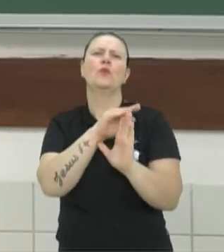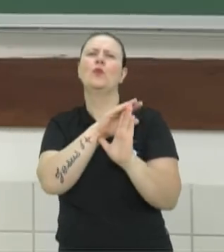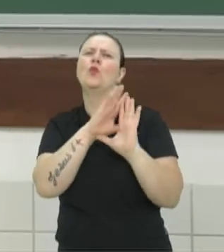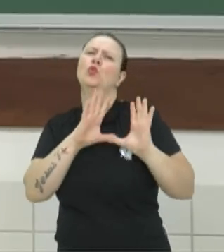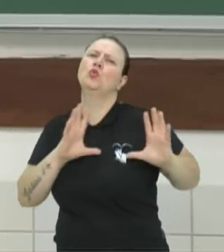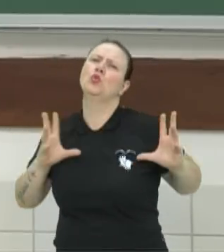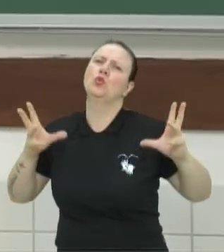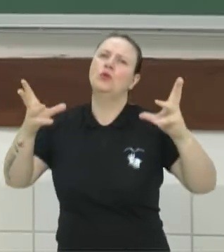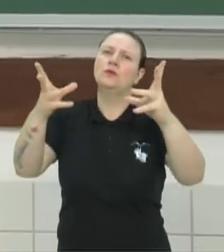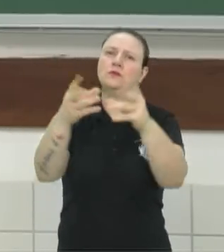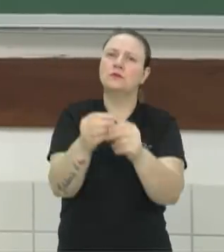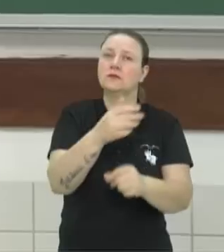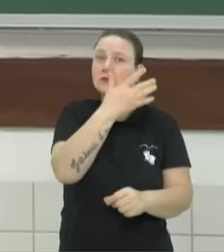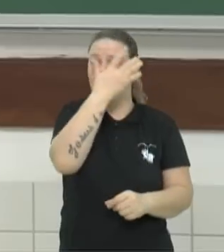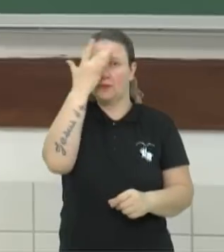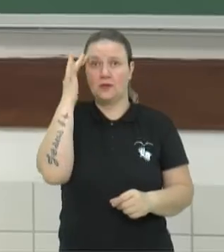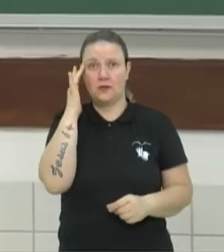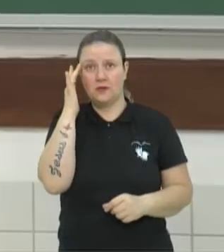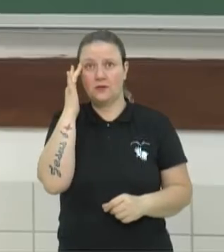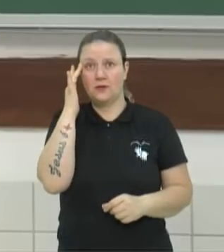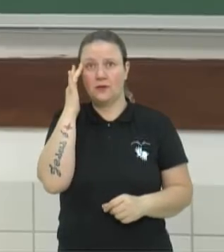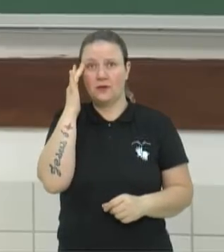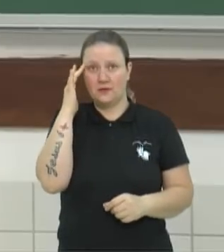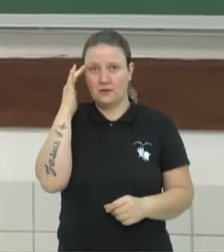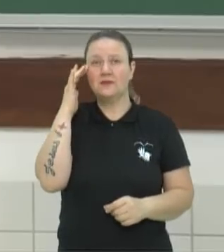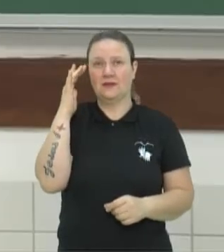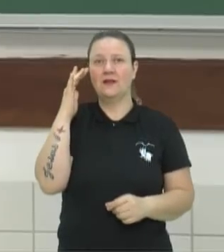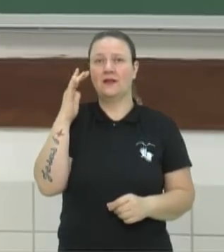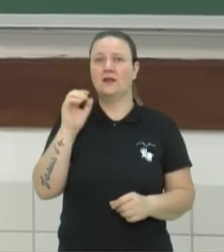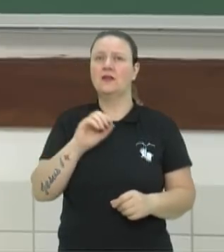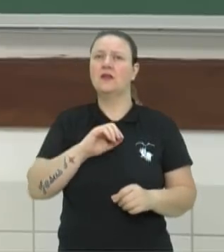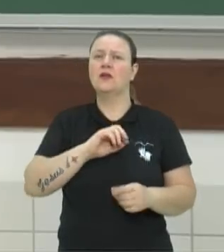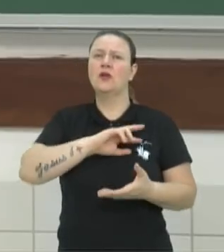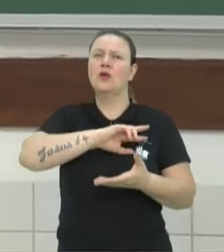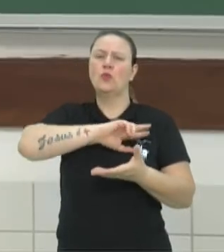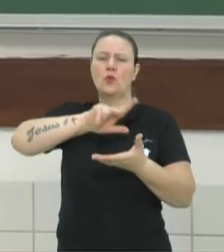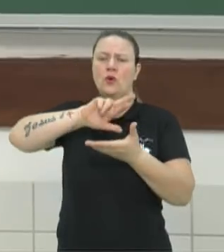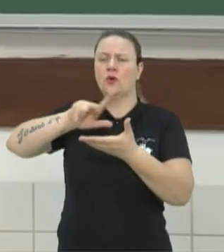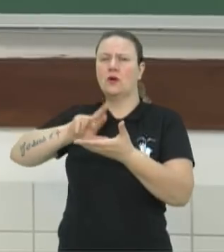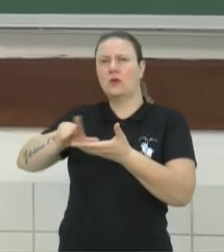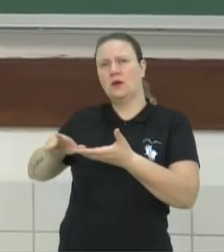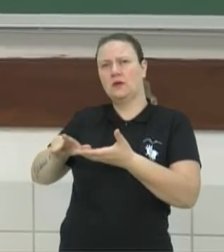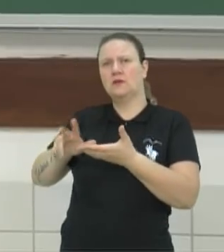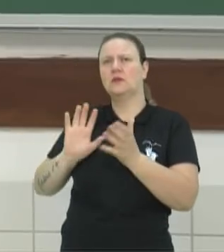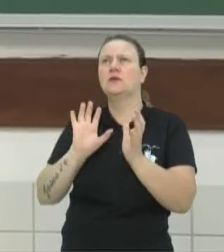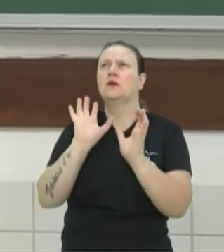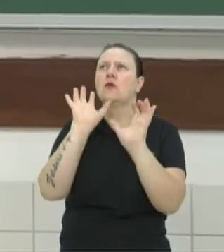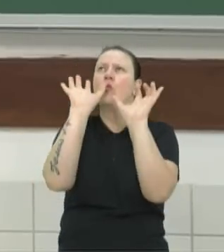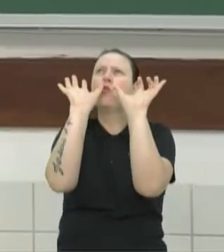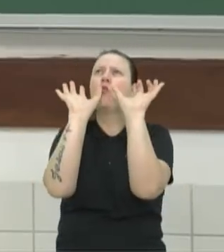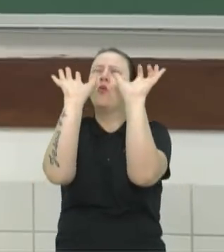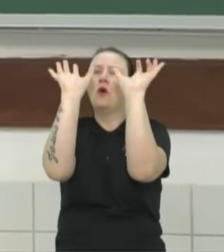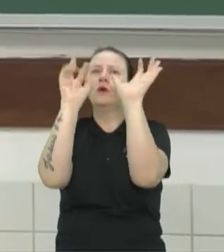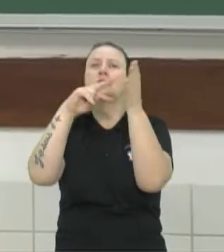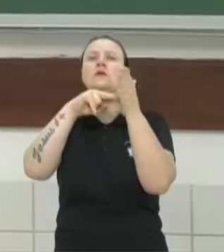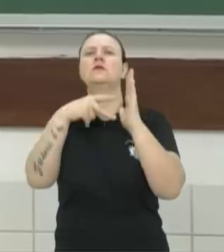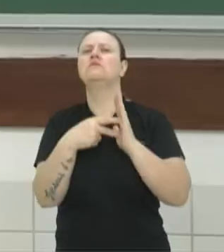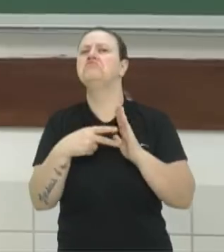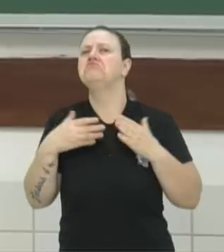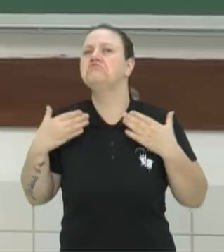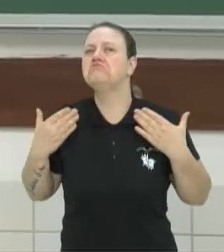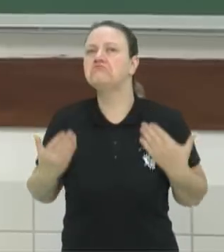pessoas diferentes e elas estão segurando esse mundo. O que isso significa, será? Isso significa,